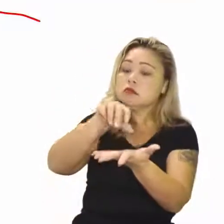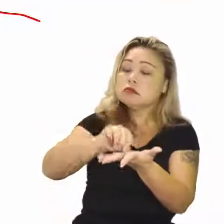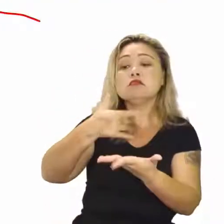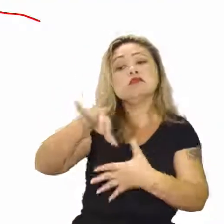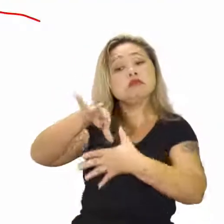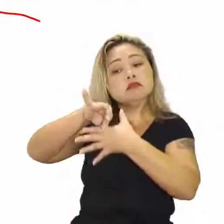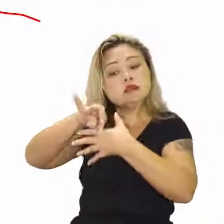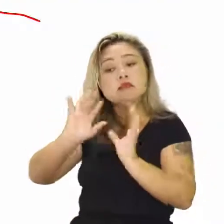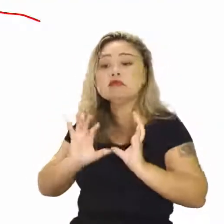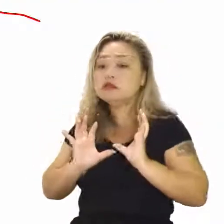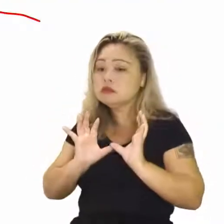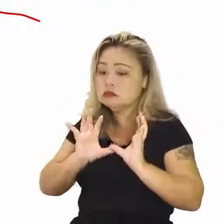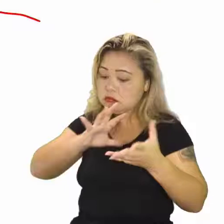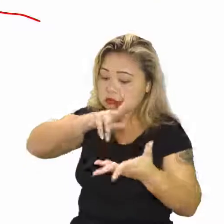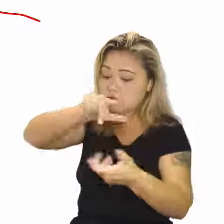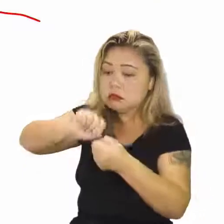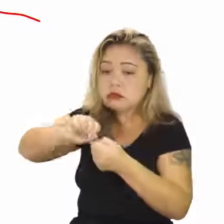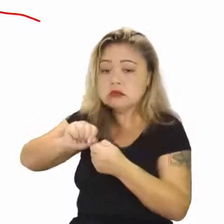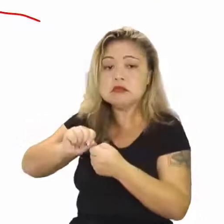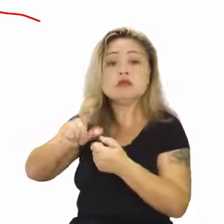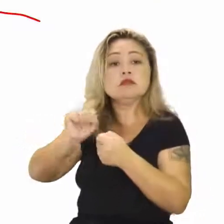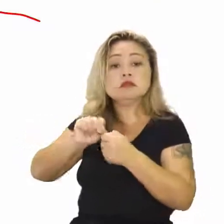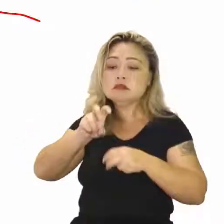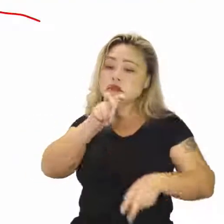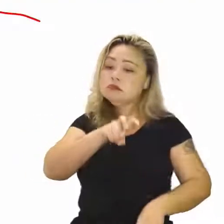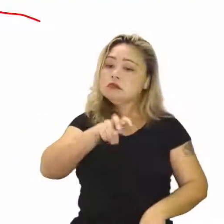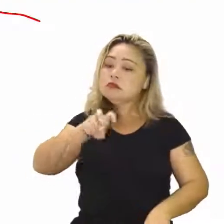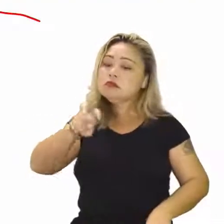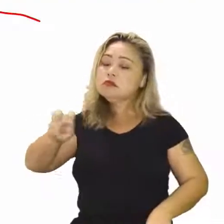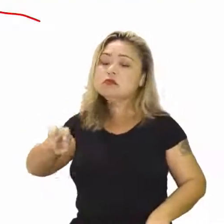líderes mundiais, eles estão sentados aí.